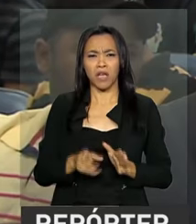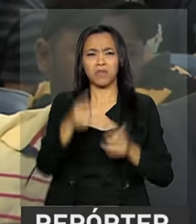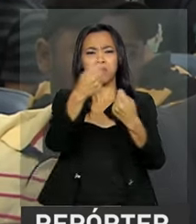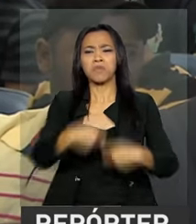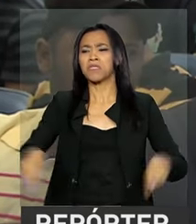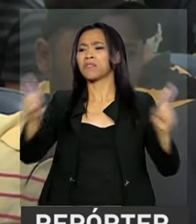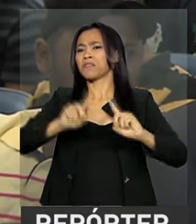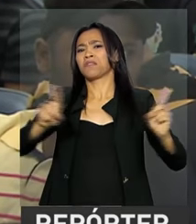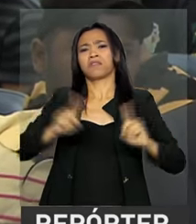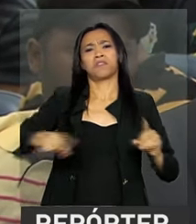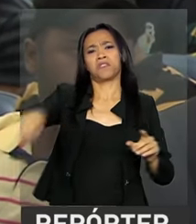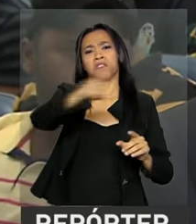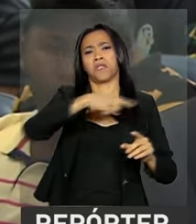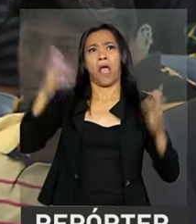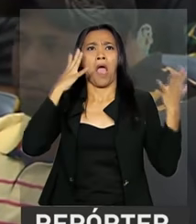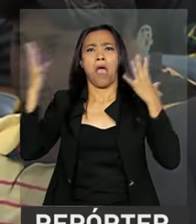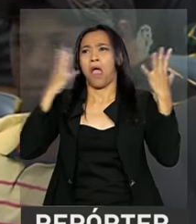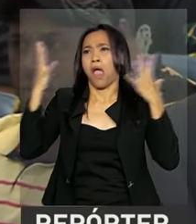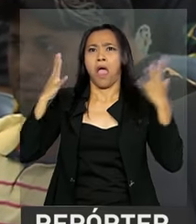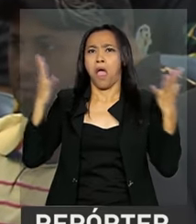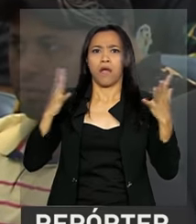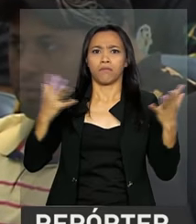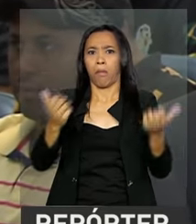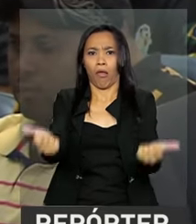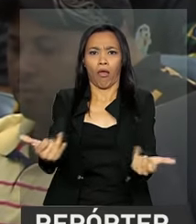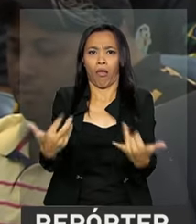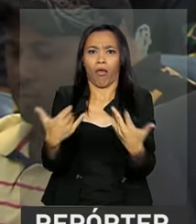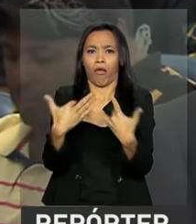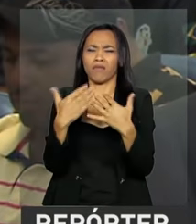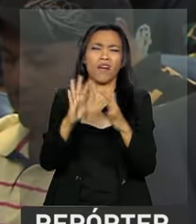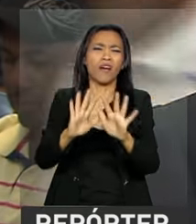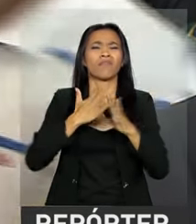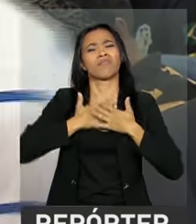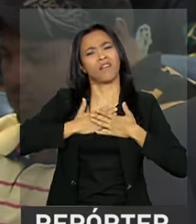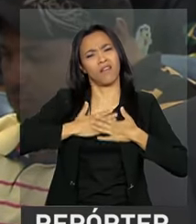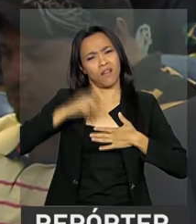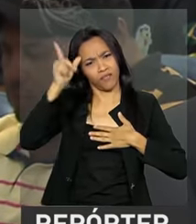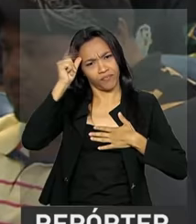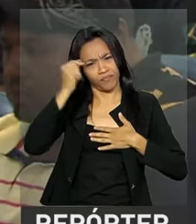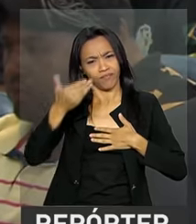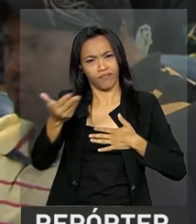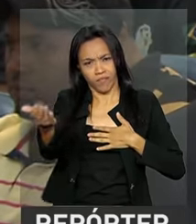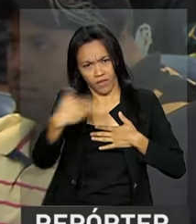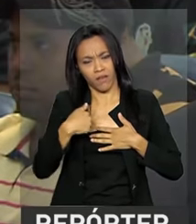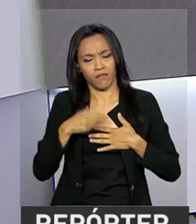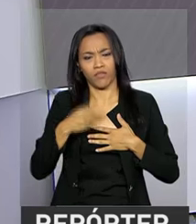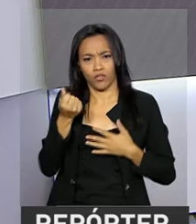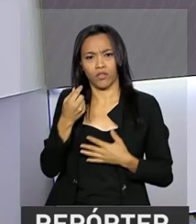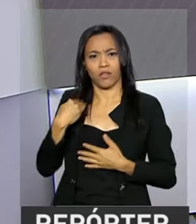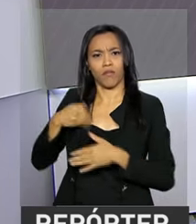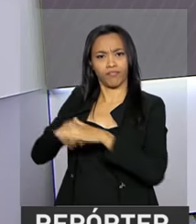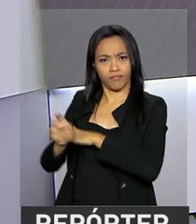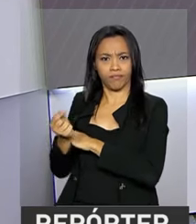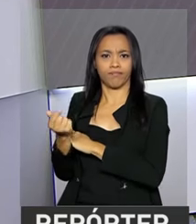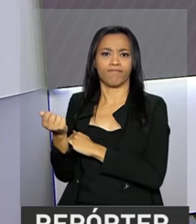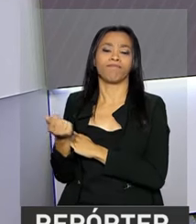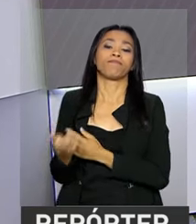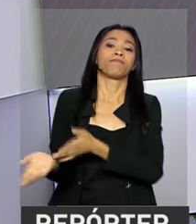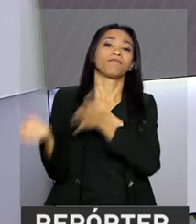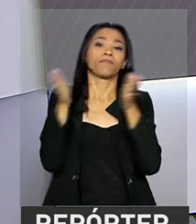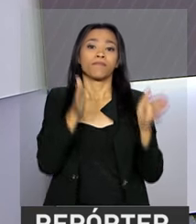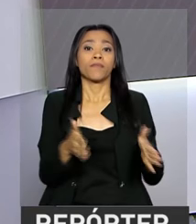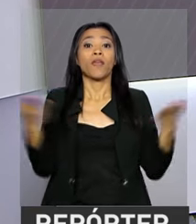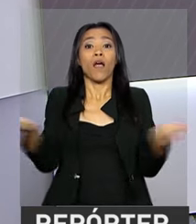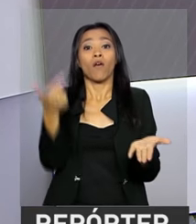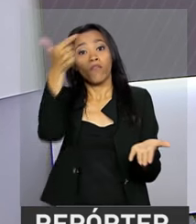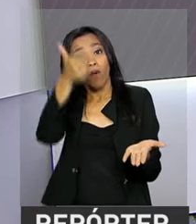ficar agitado, desesperado. Pode vir com tranquilidade, o dinheiro está aqui. E nós vamos agora ao